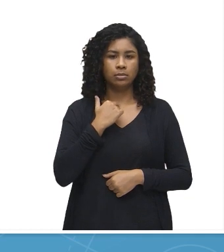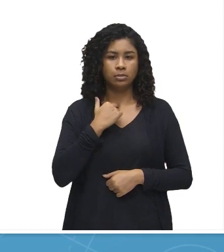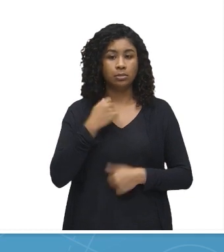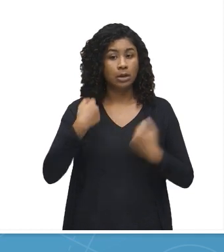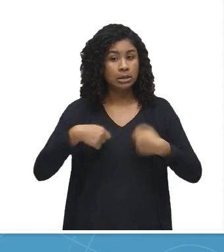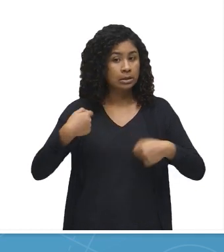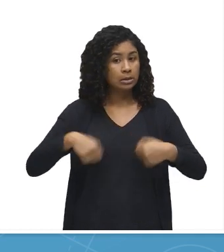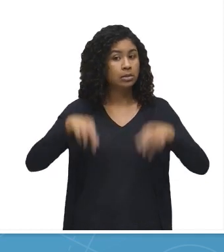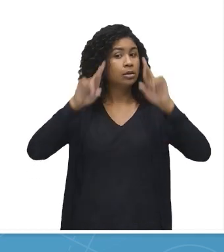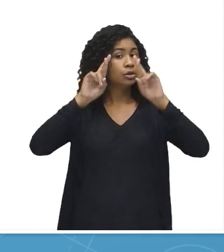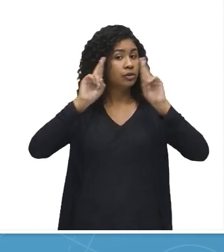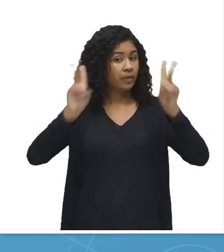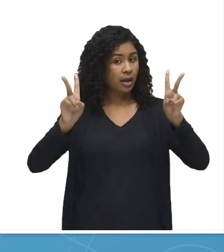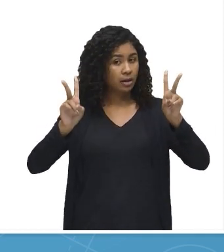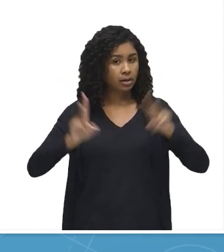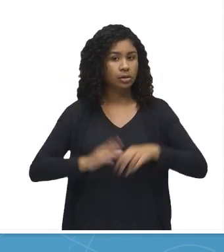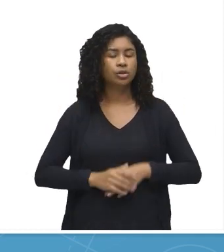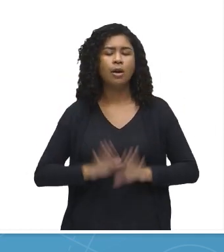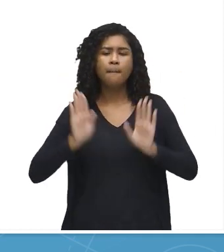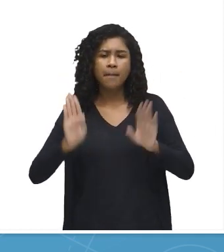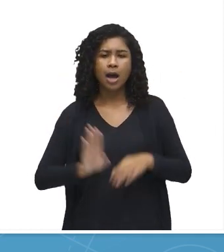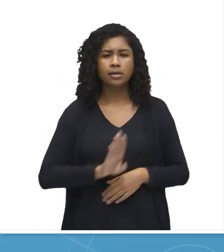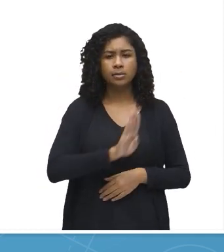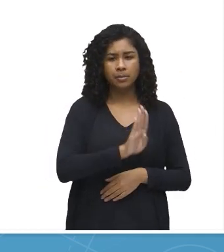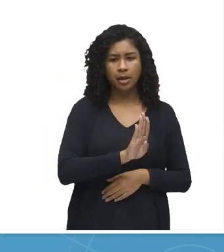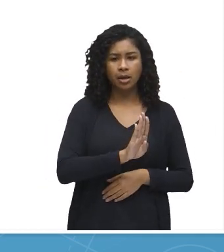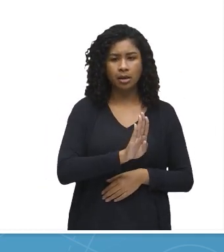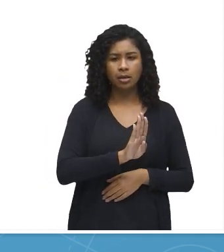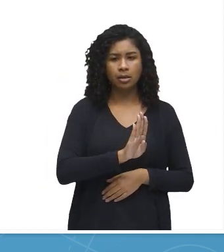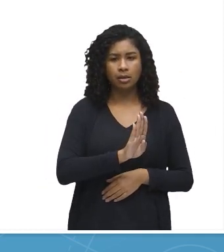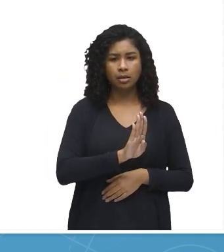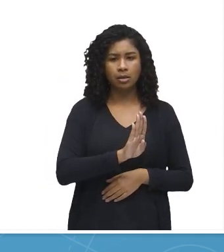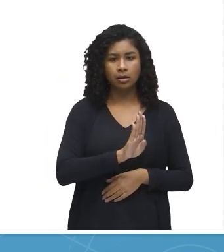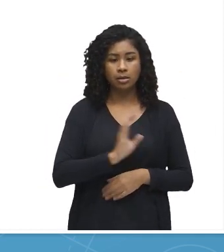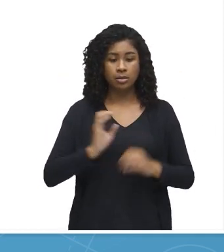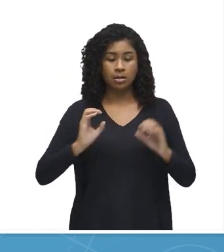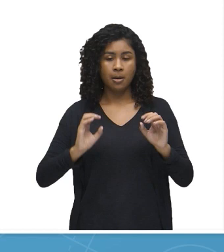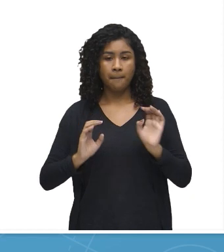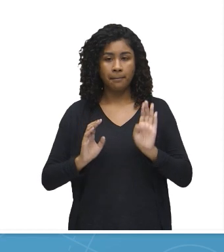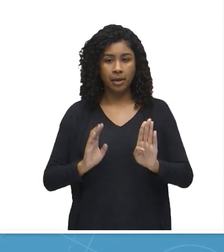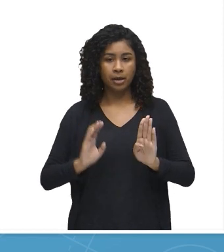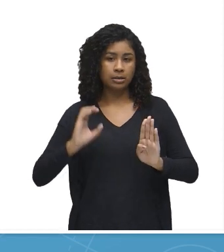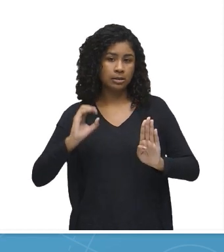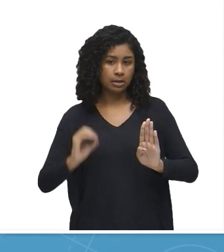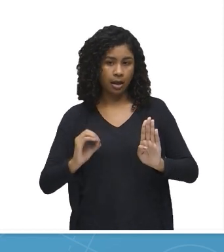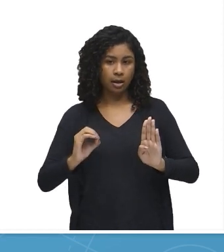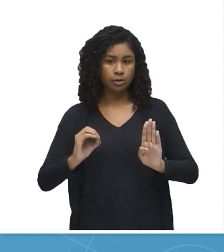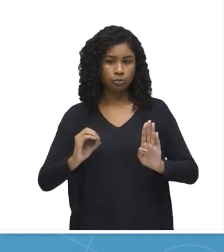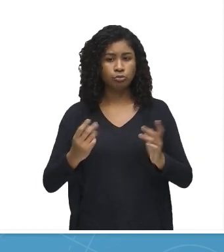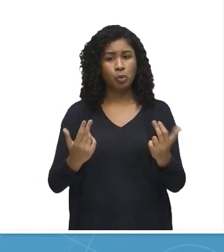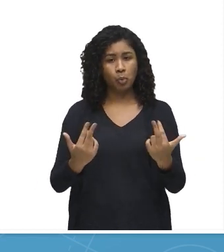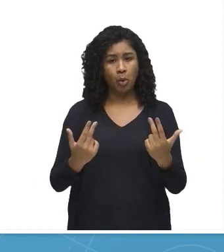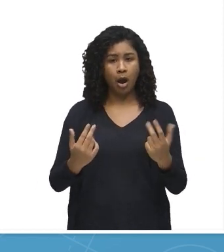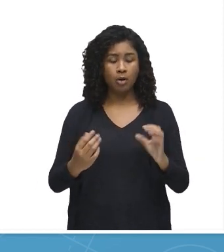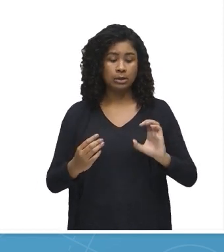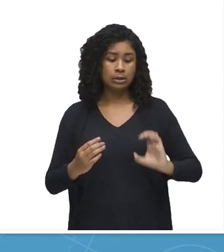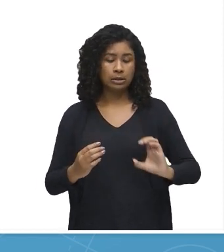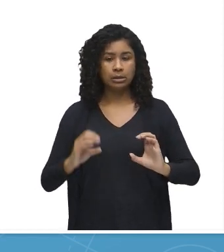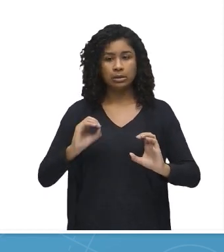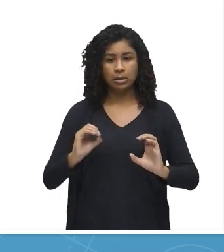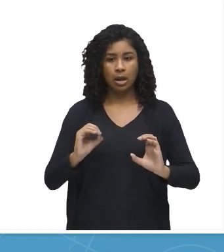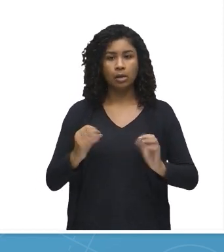No entanto, eu posso ter o B igual a zero e o C também igual a zero. Aí, ok. Tudo